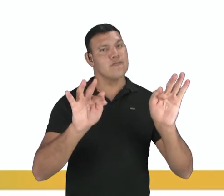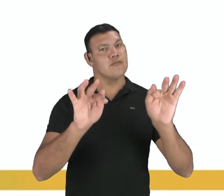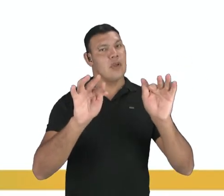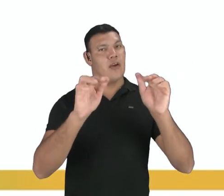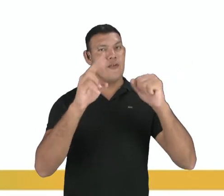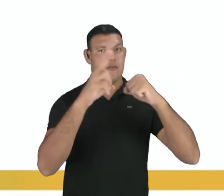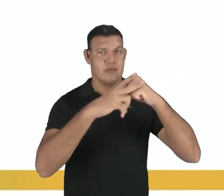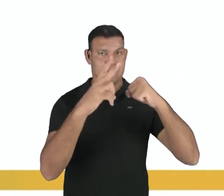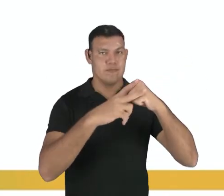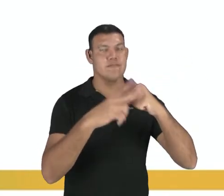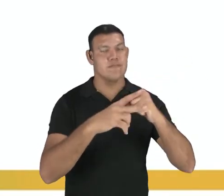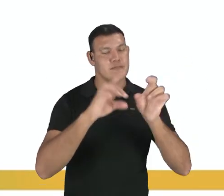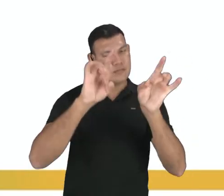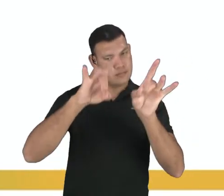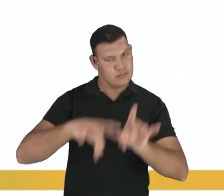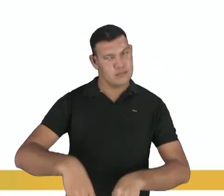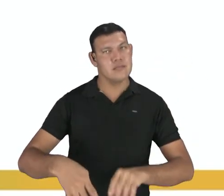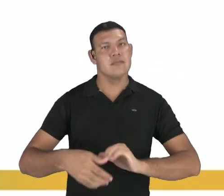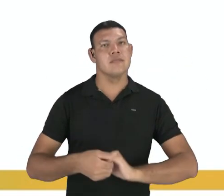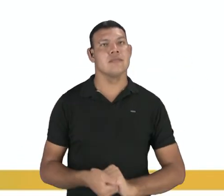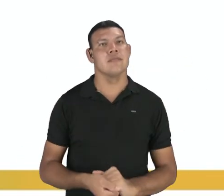verb, desistir.